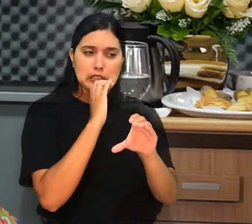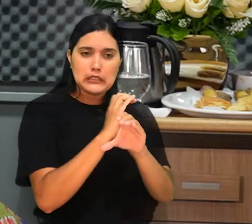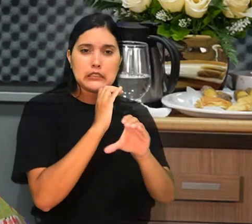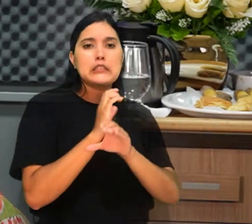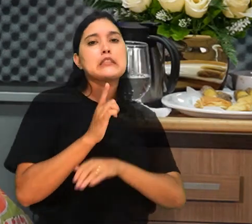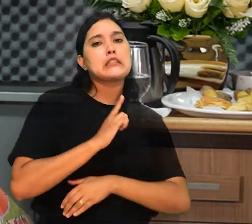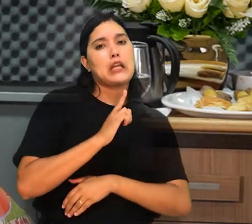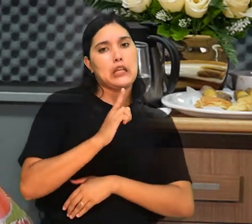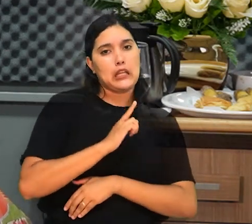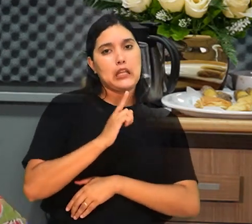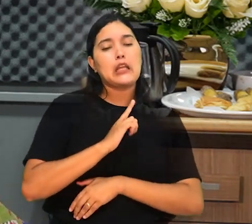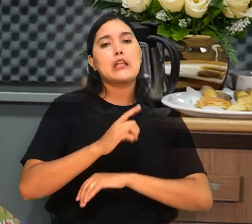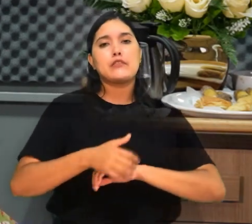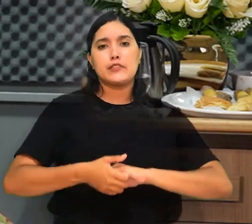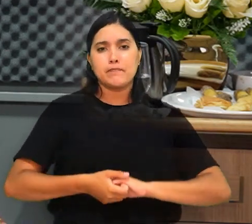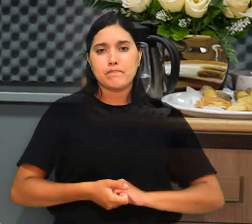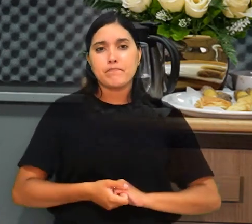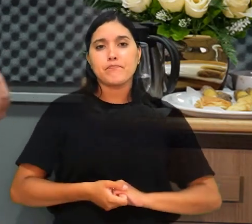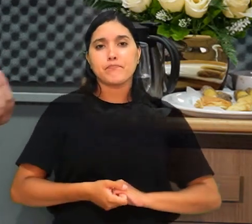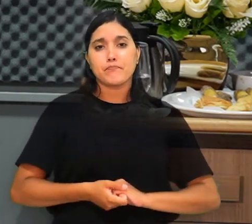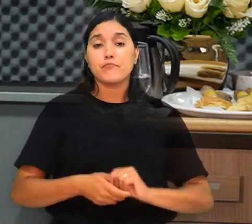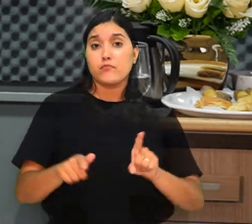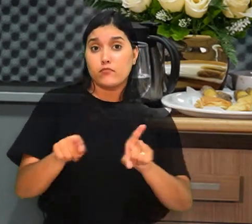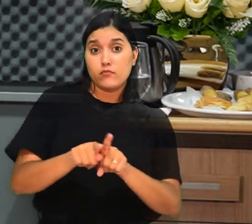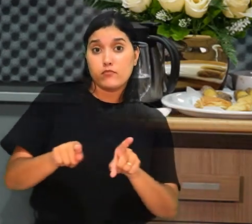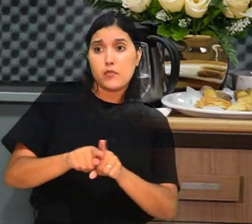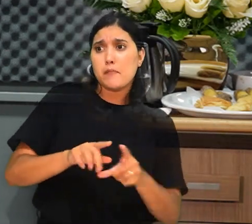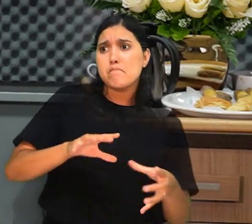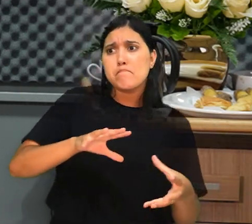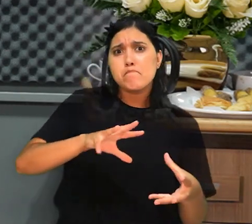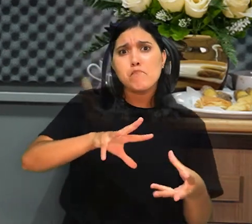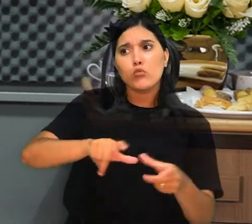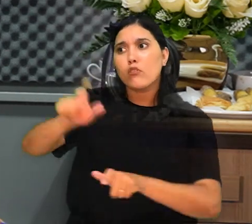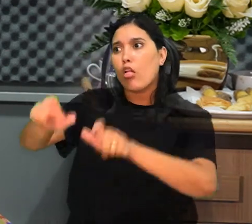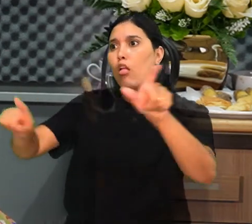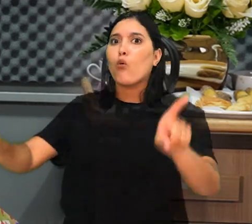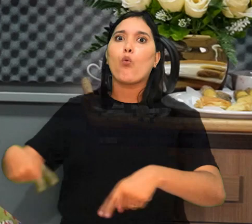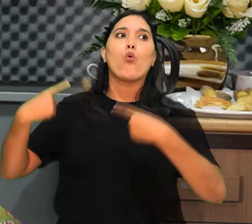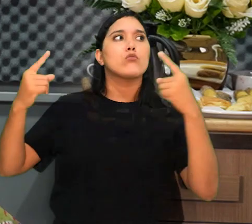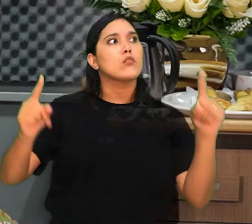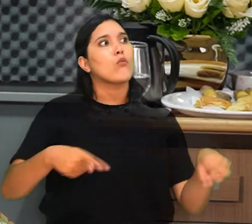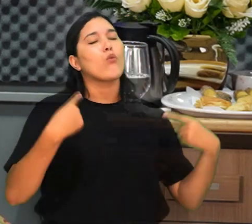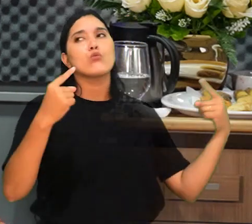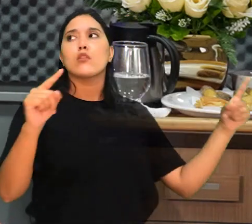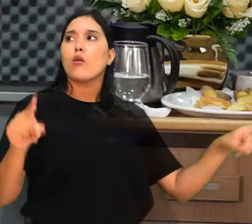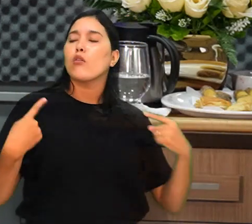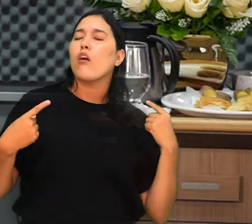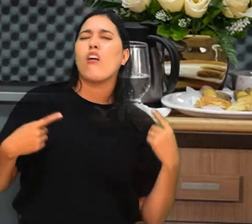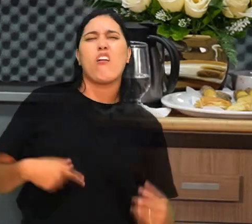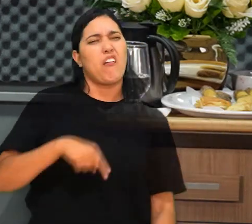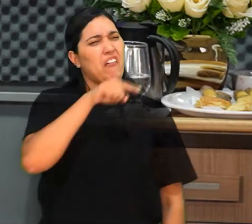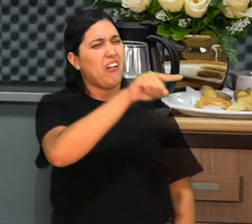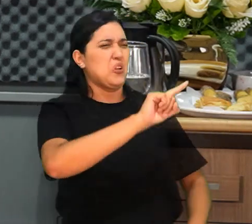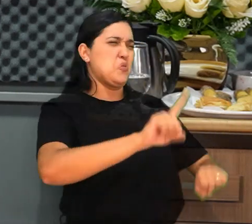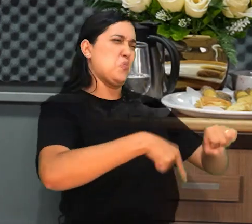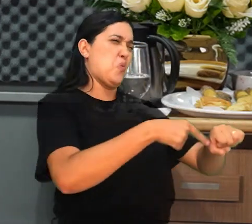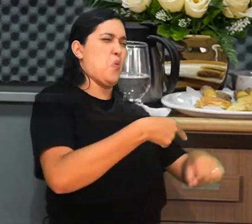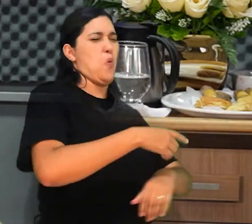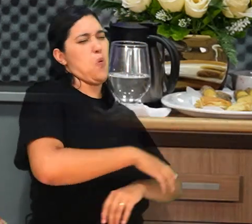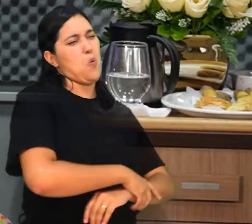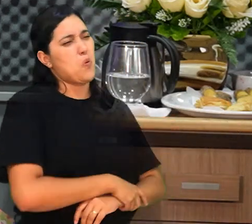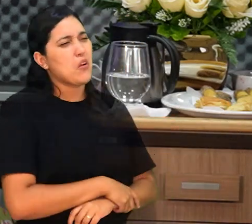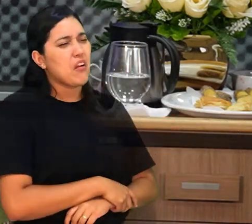parar um relacionamento que estava fluindo, mesmo com as nossas dificuldades de comunicação, mesmo com o mundo todo